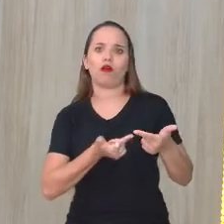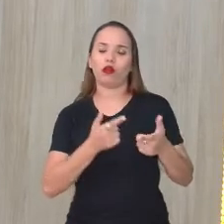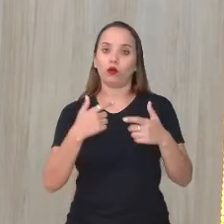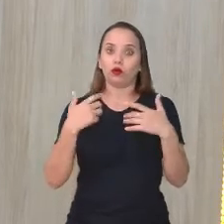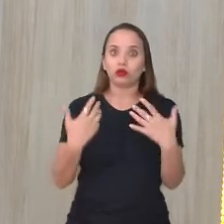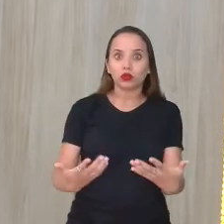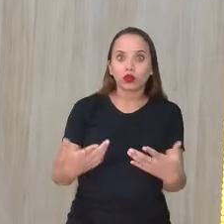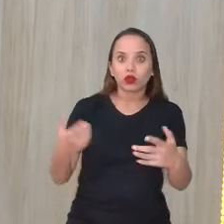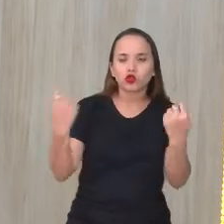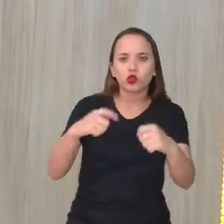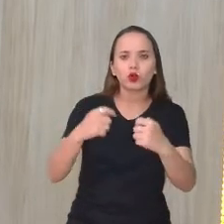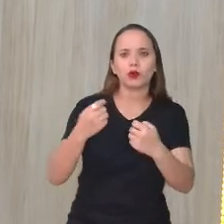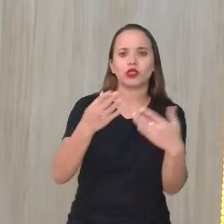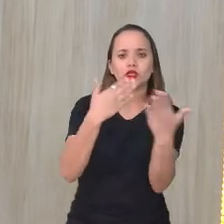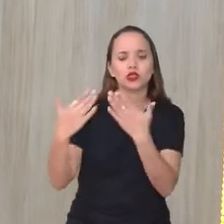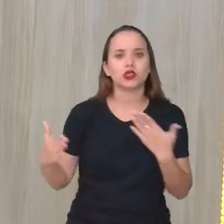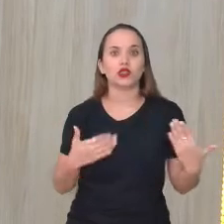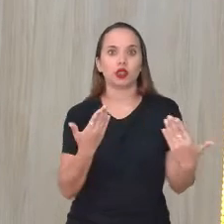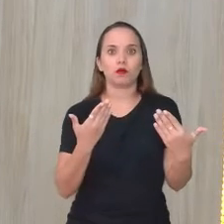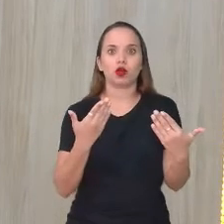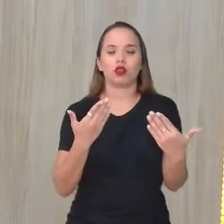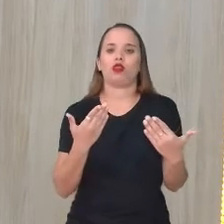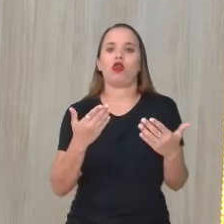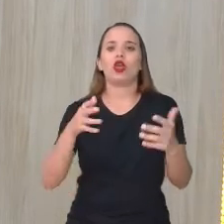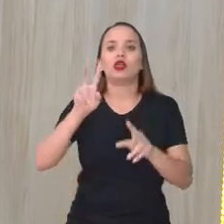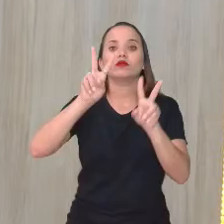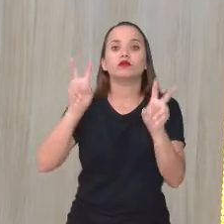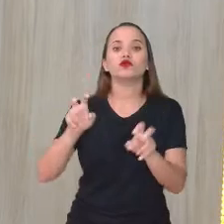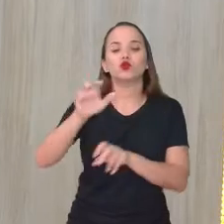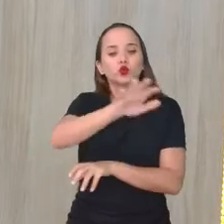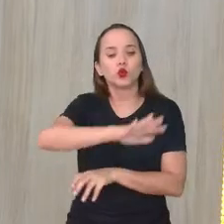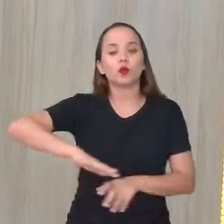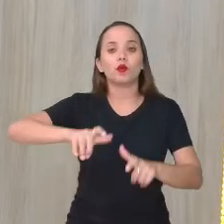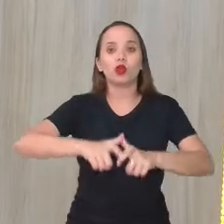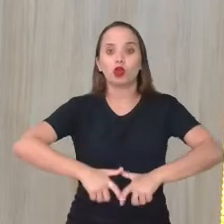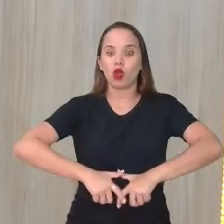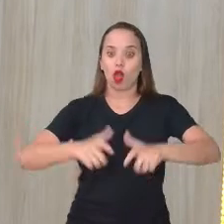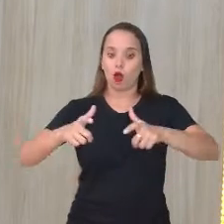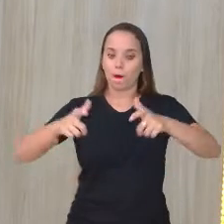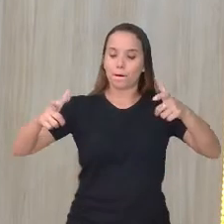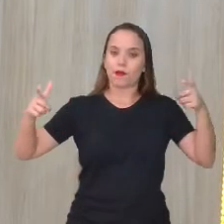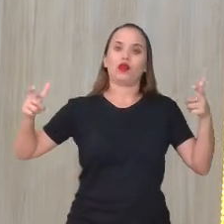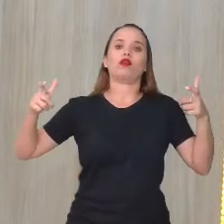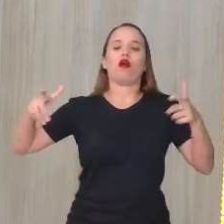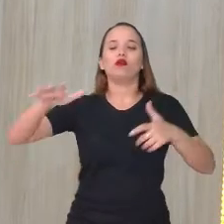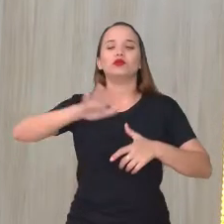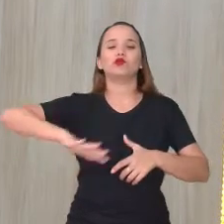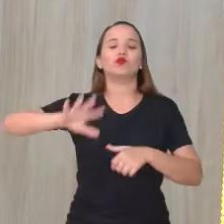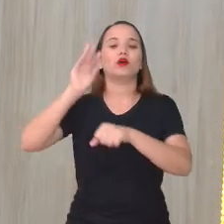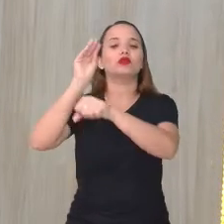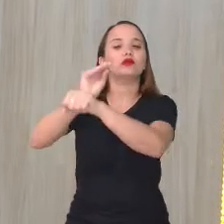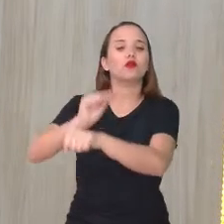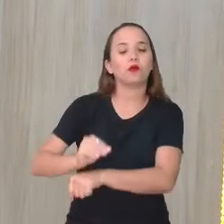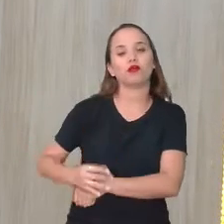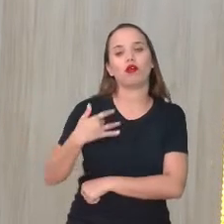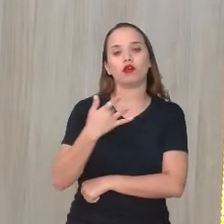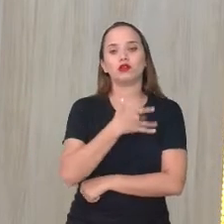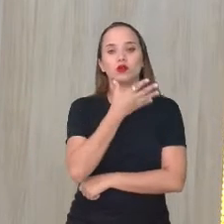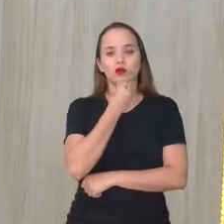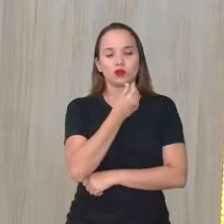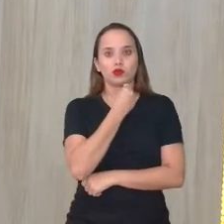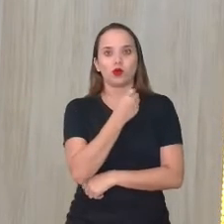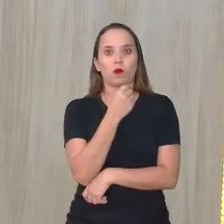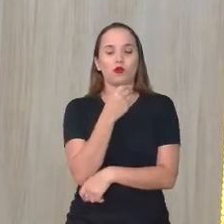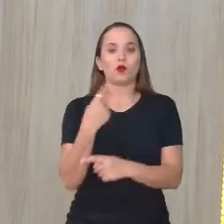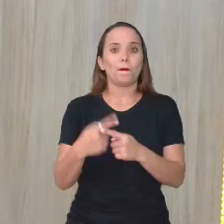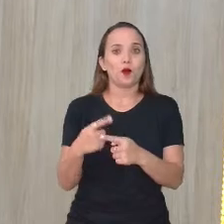que debater e ampliar esses espaços de cuidados específicos à saúde dos homens, justamente porque a gente